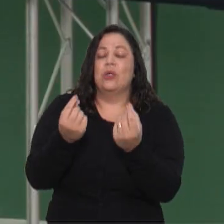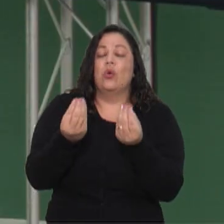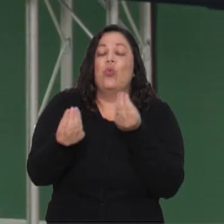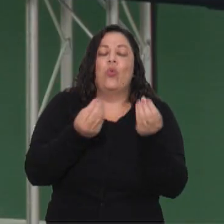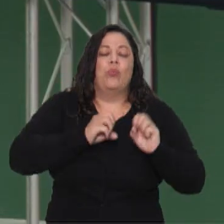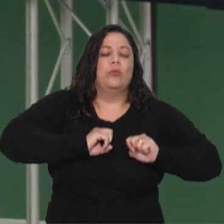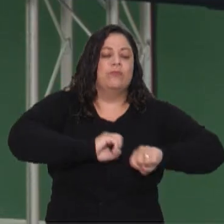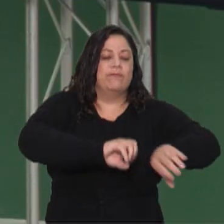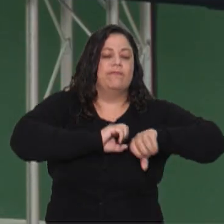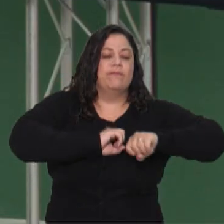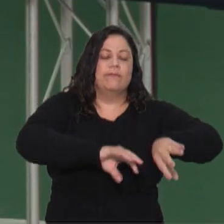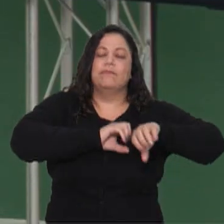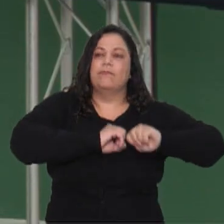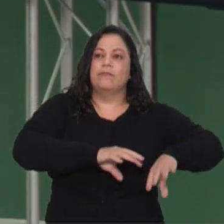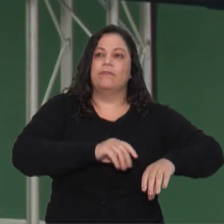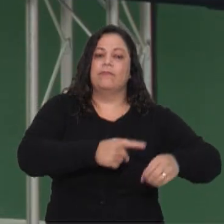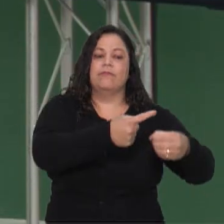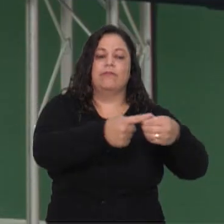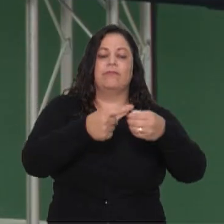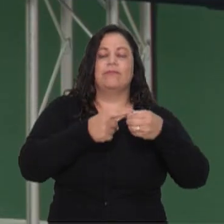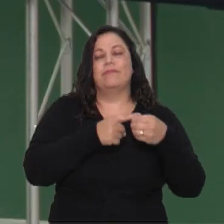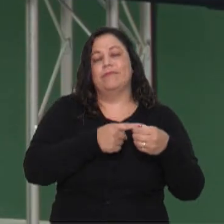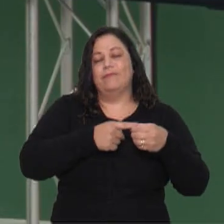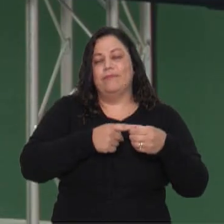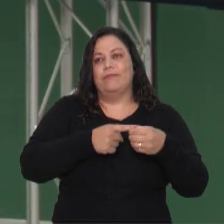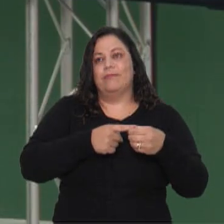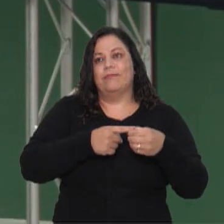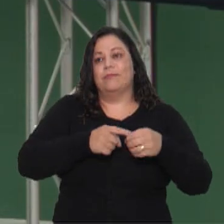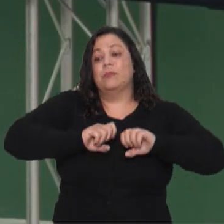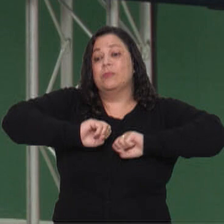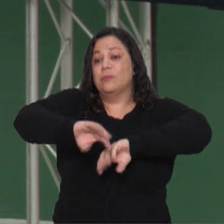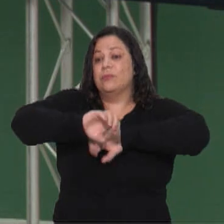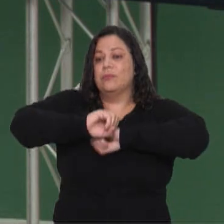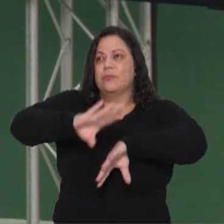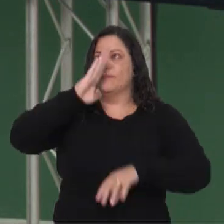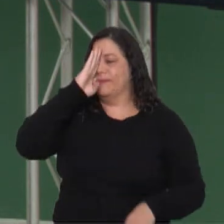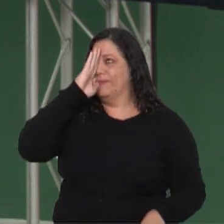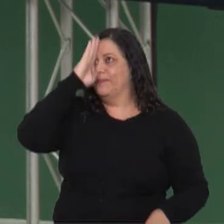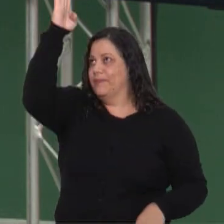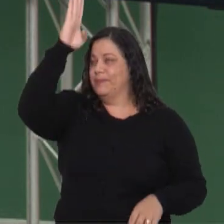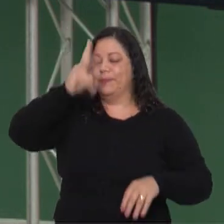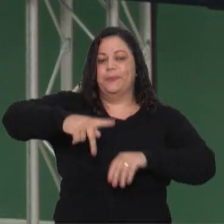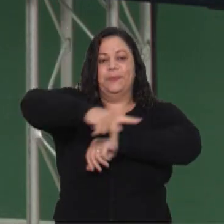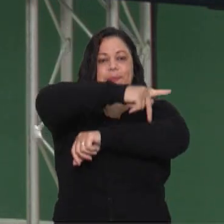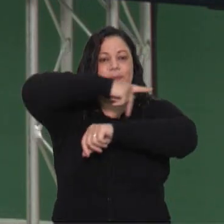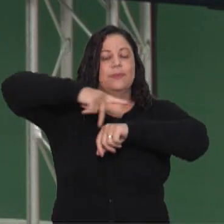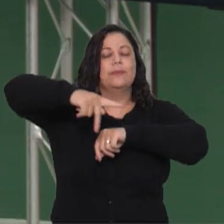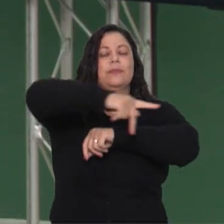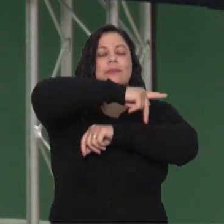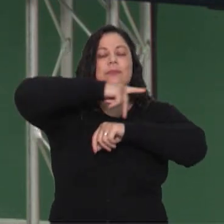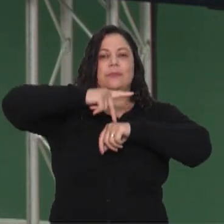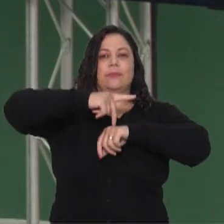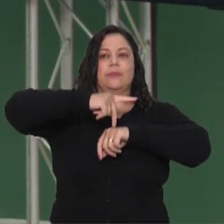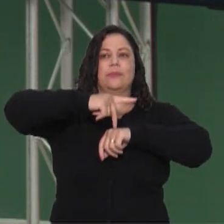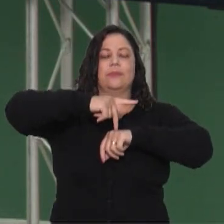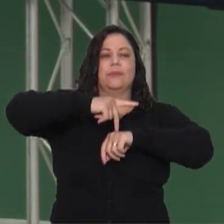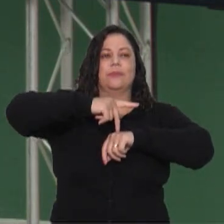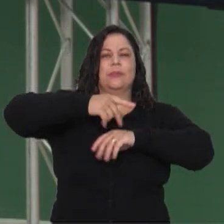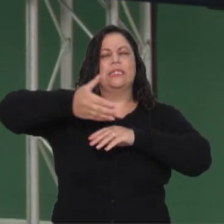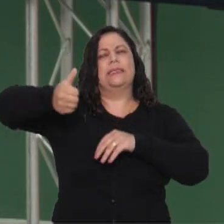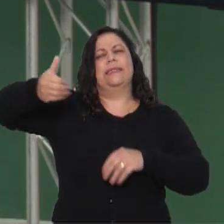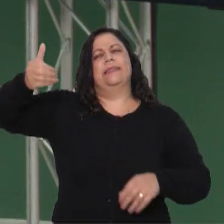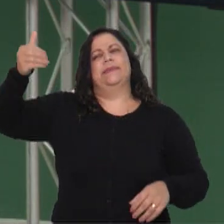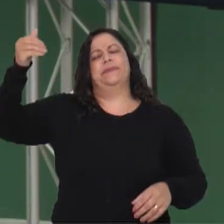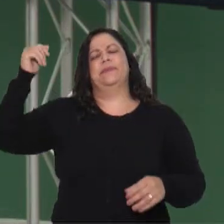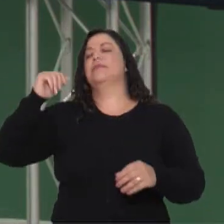cidade. Então veja, a preocupação da educação como essencial para uma cidade, para um país, vem lá desde a época do Platão, mais